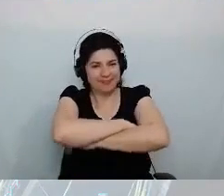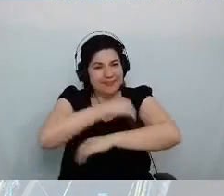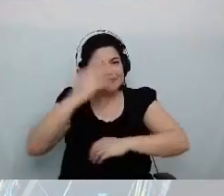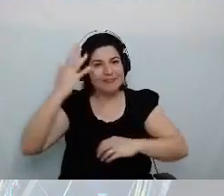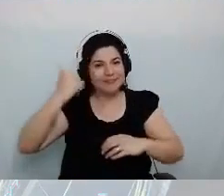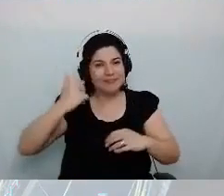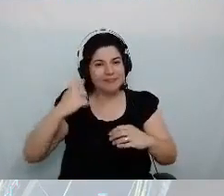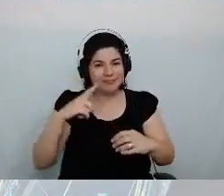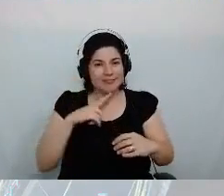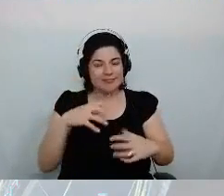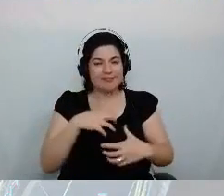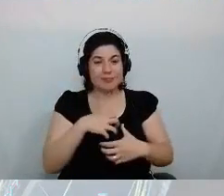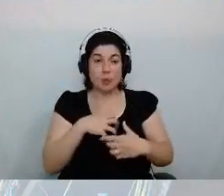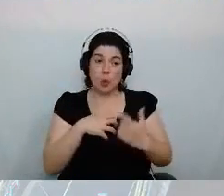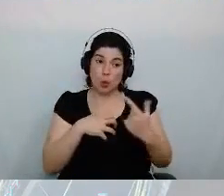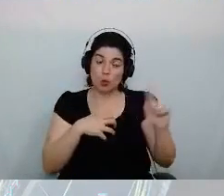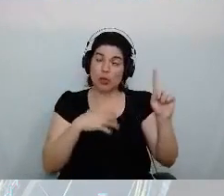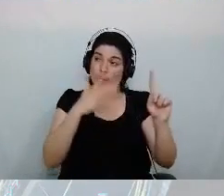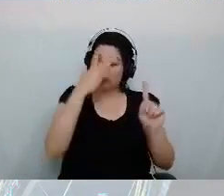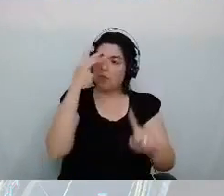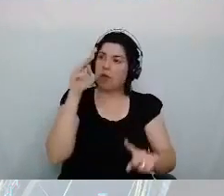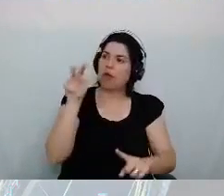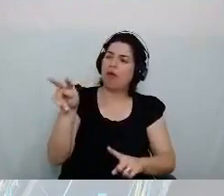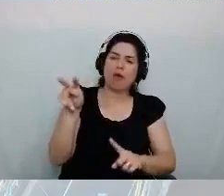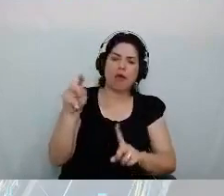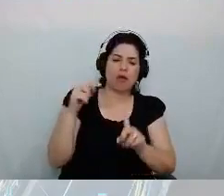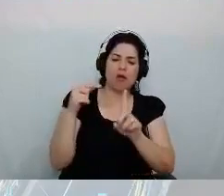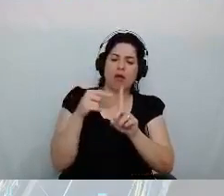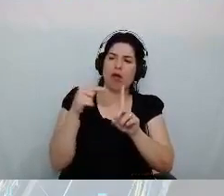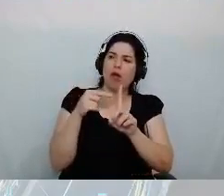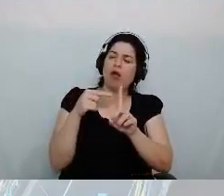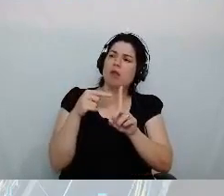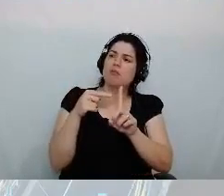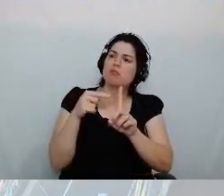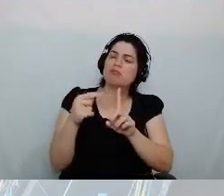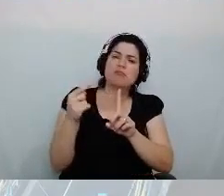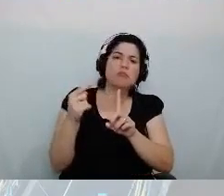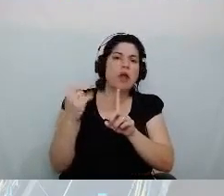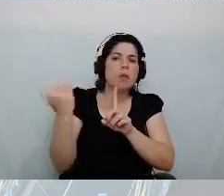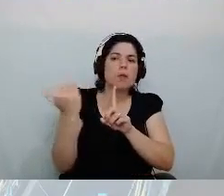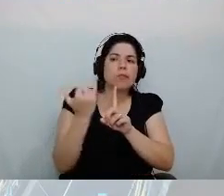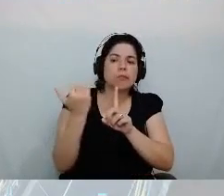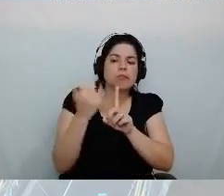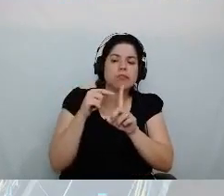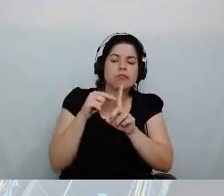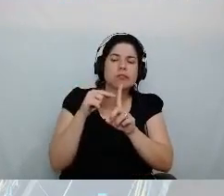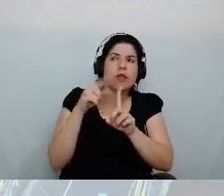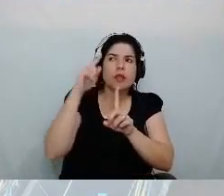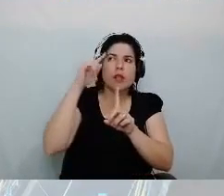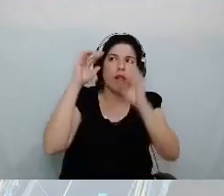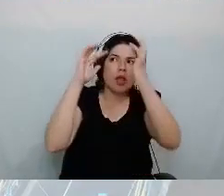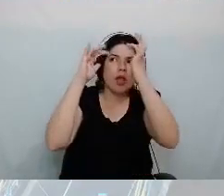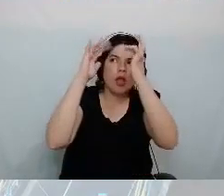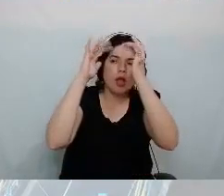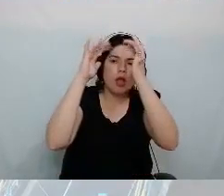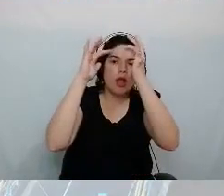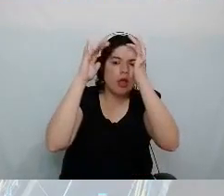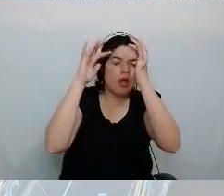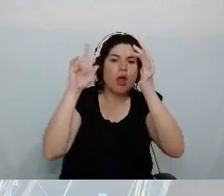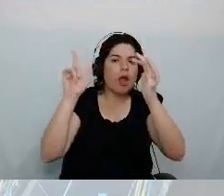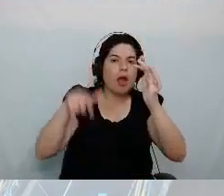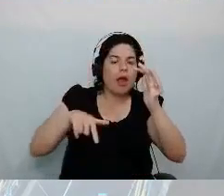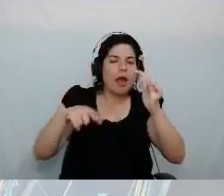O outro, quem está recebendo a comunicação, está processando no mesmo lugar que ele processa